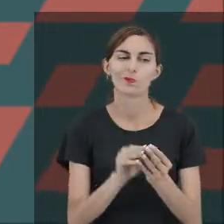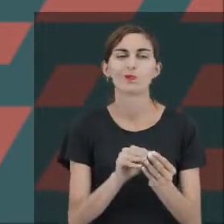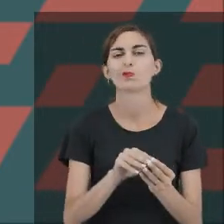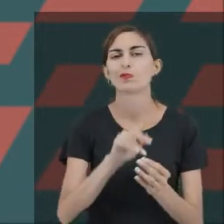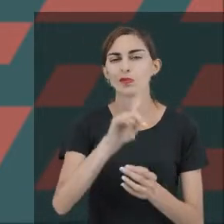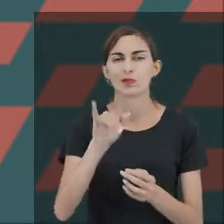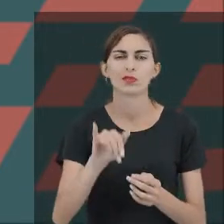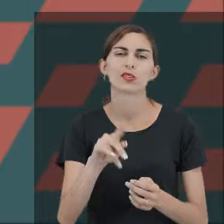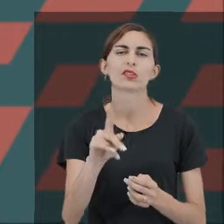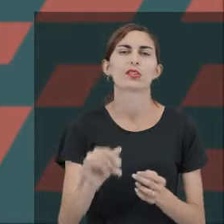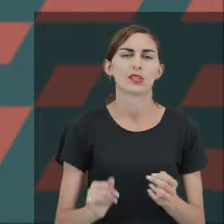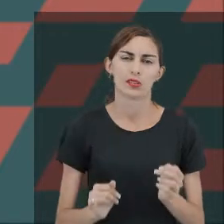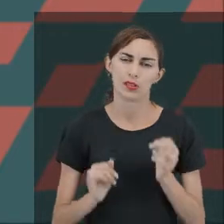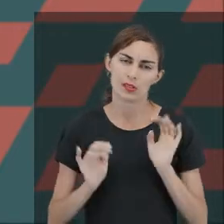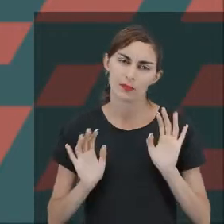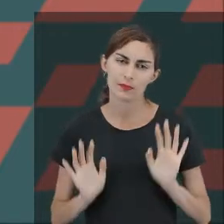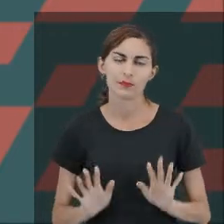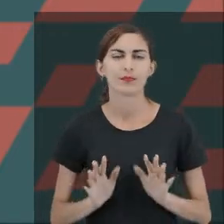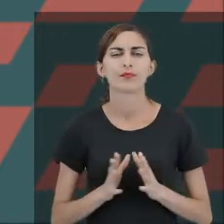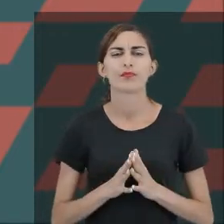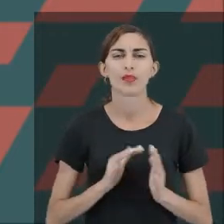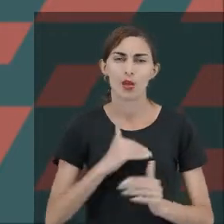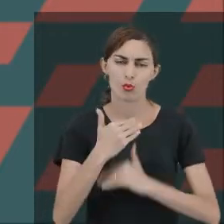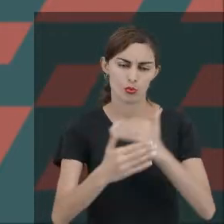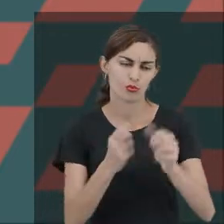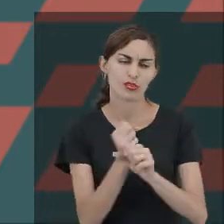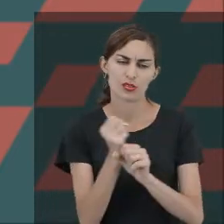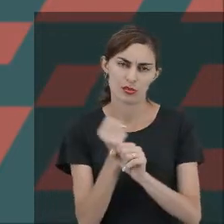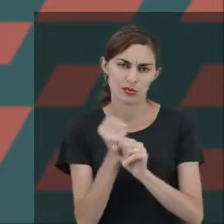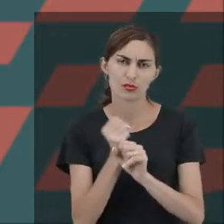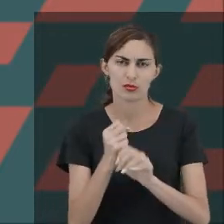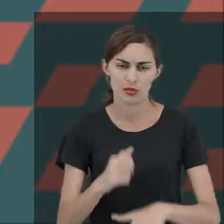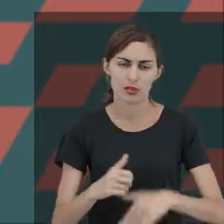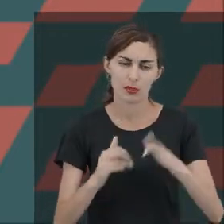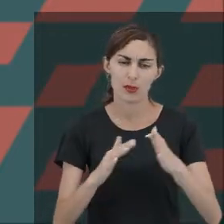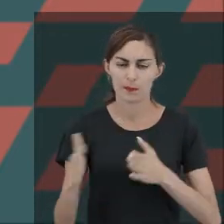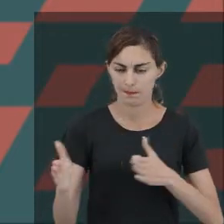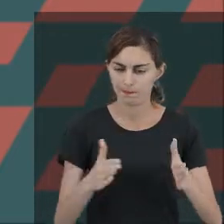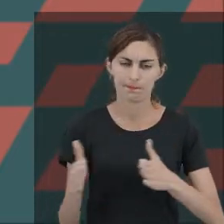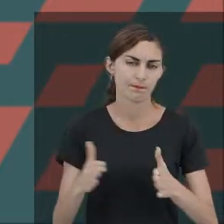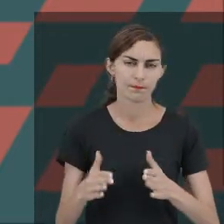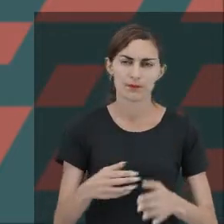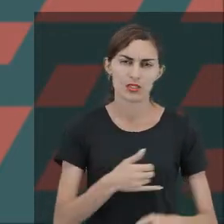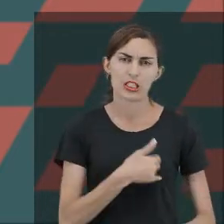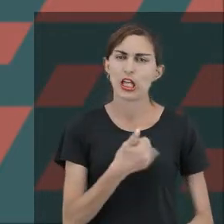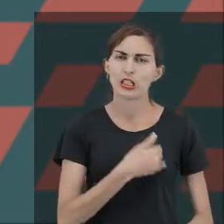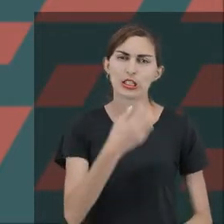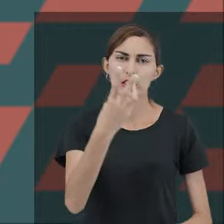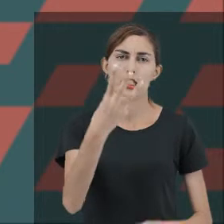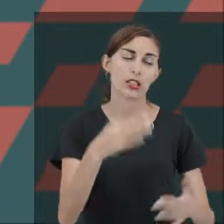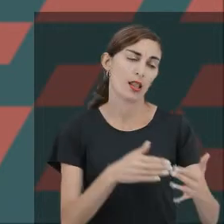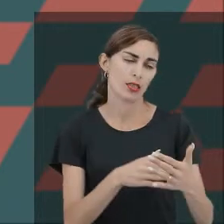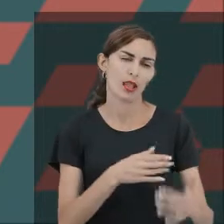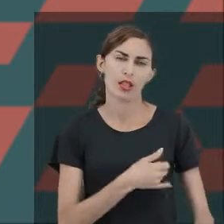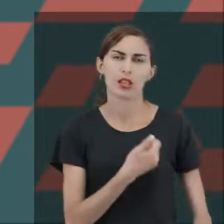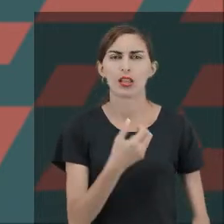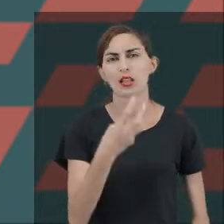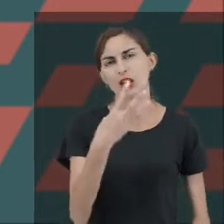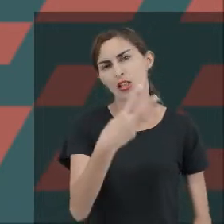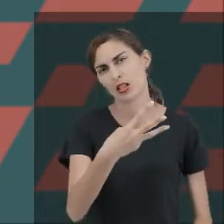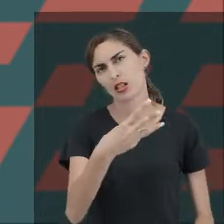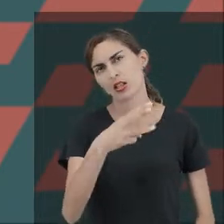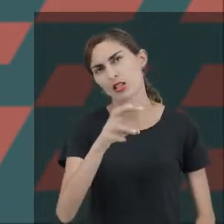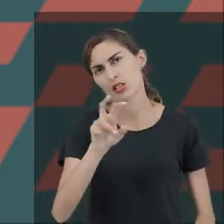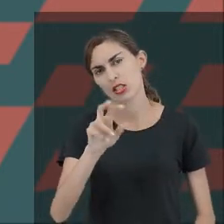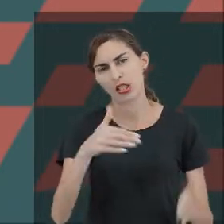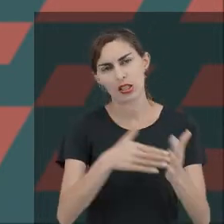é definitivo. Ele se torna definitivo depois de alguns anos, mas em qualquer momento, principalmente até o 3º ano